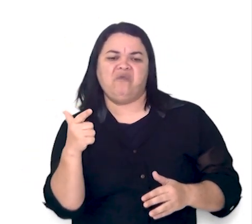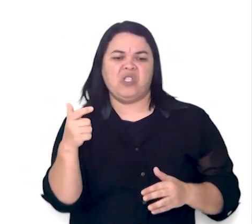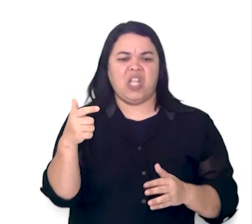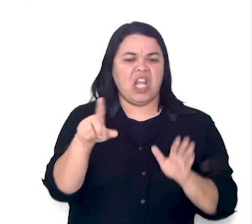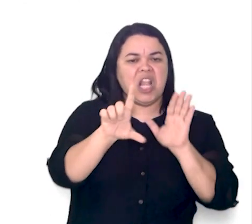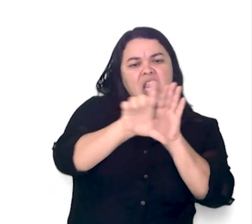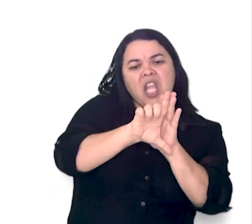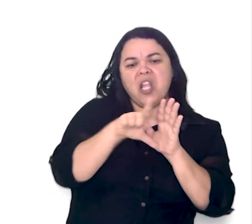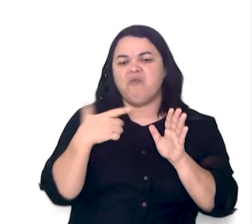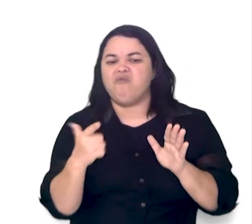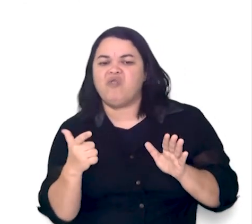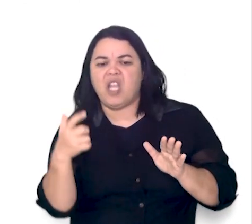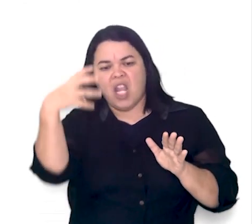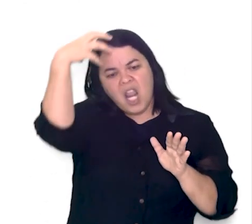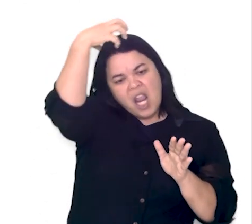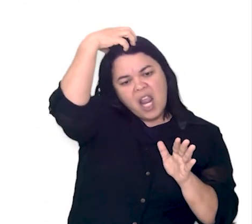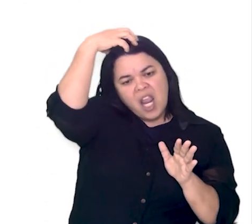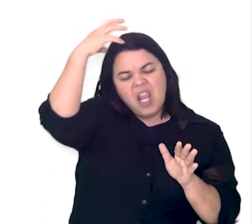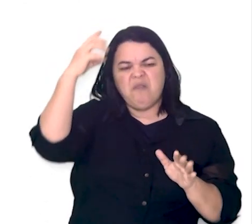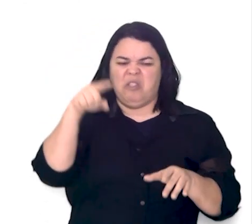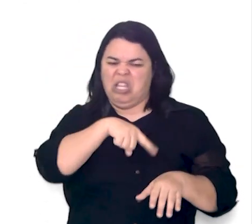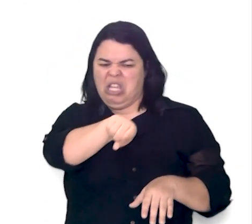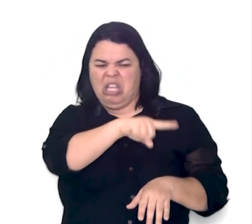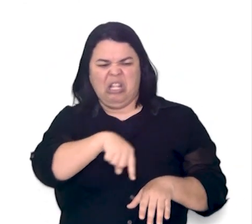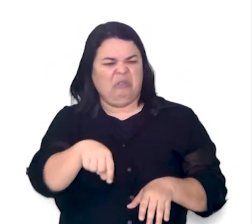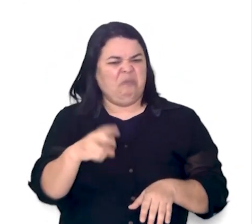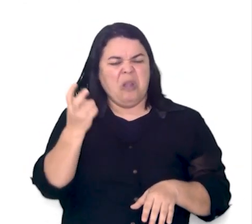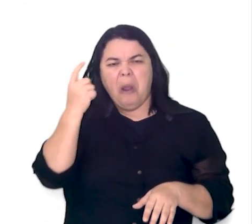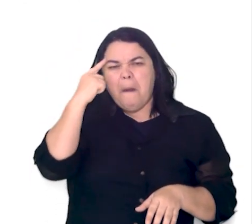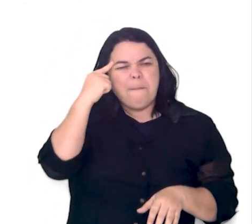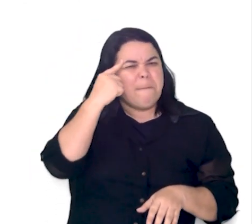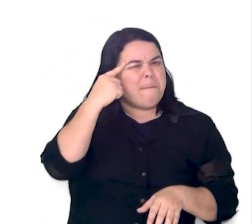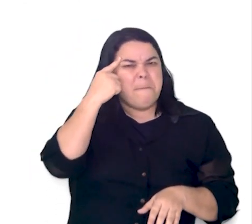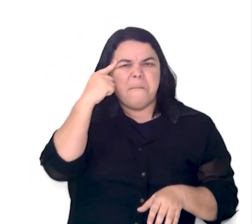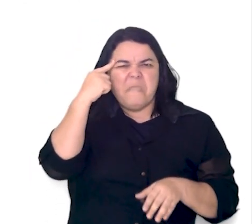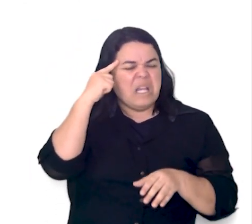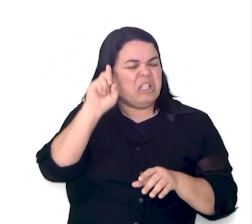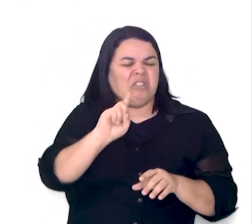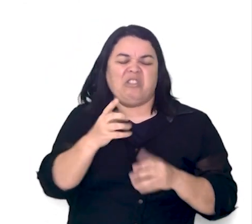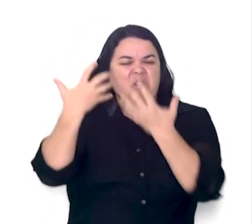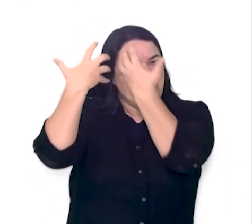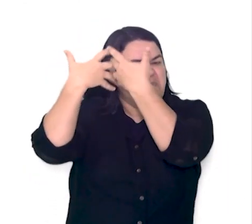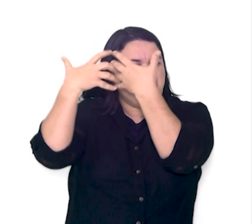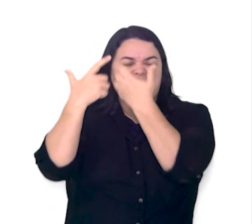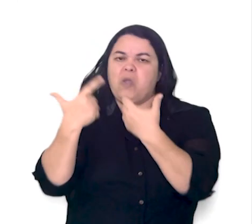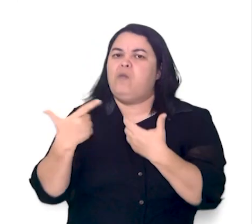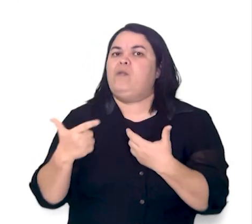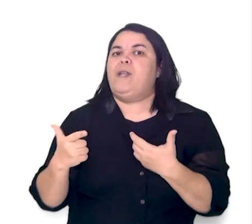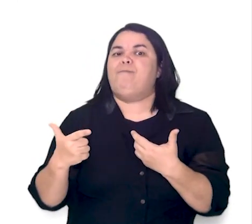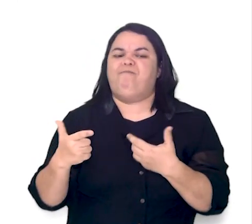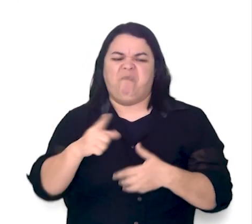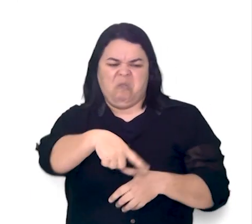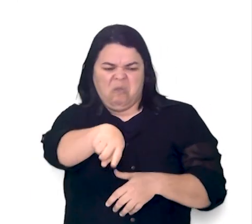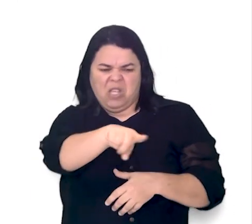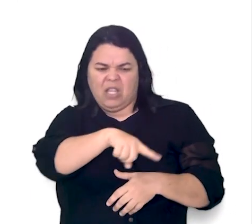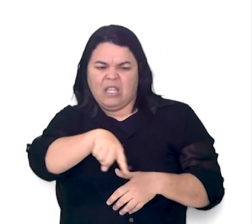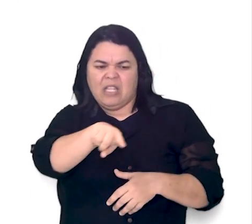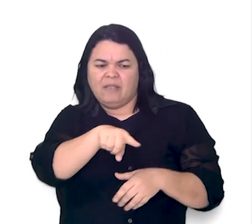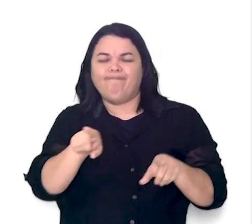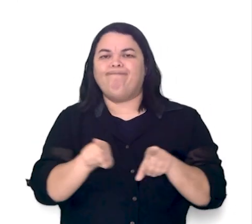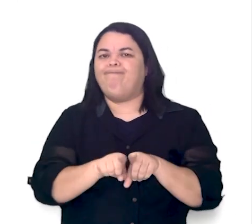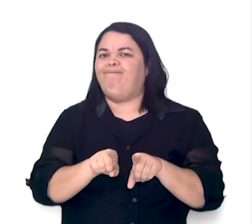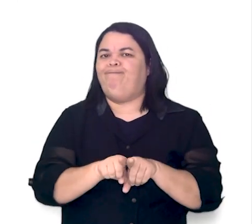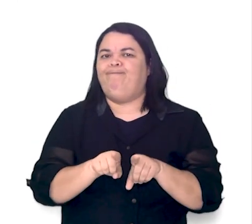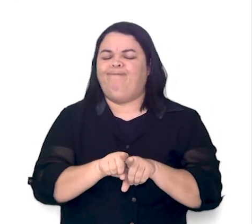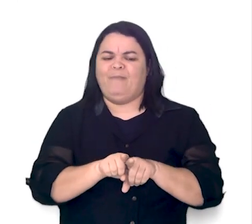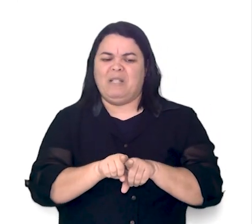rei, freio comum de todo homem racional. E em sinal dessa singularidade, lhes negou